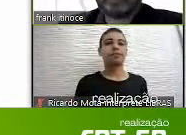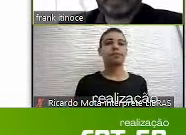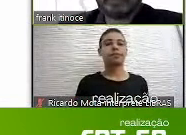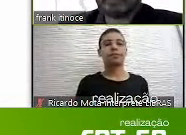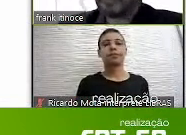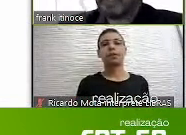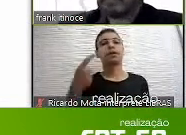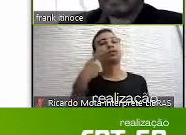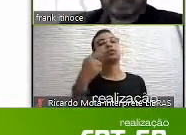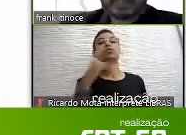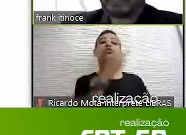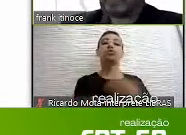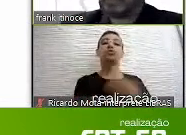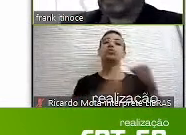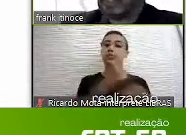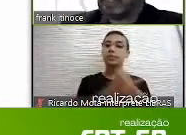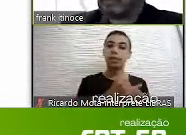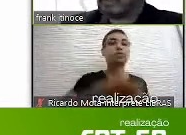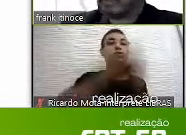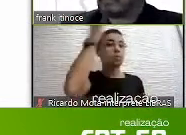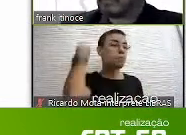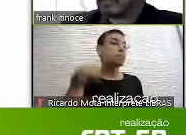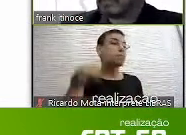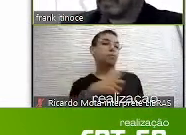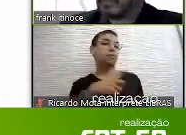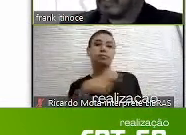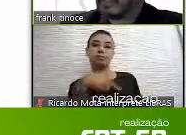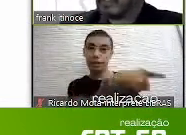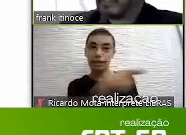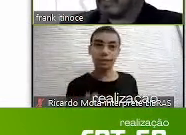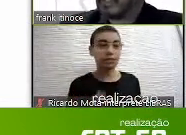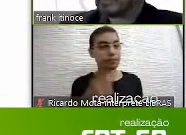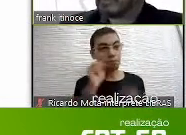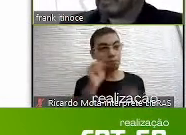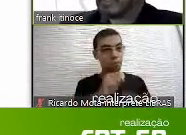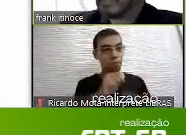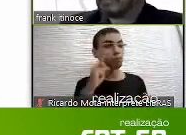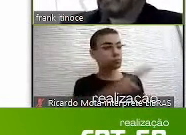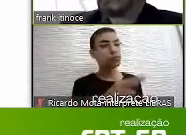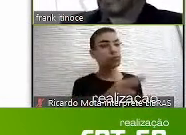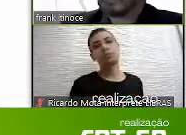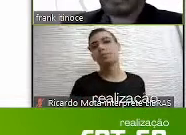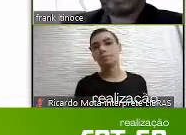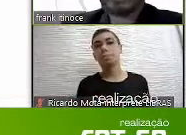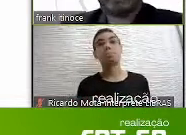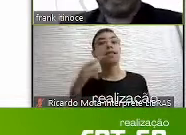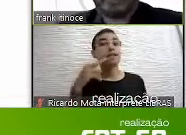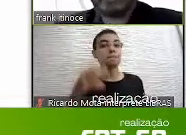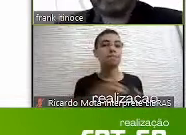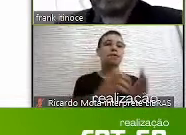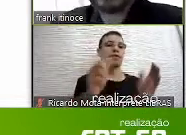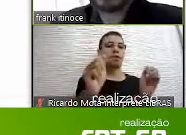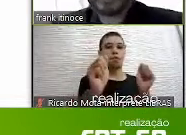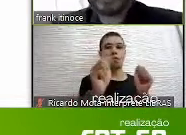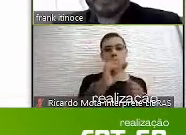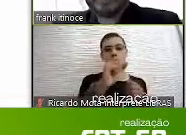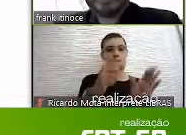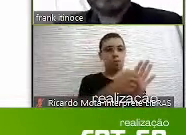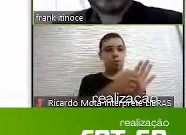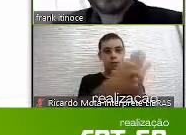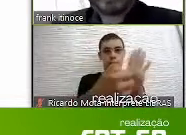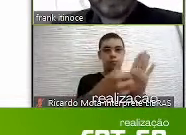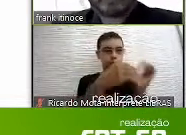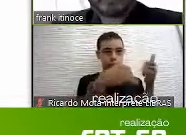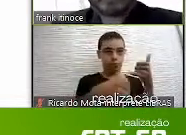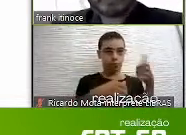site do Bombeiro. E um detalhe muito legal aqui, ó, é esse aplicativo. Então, quem tiver aí, eu vou falar devagarzinho.